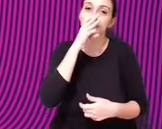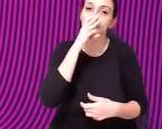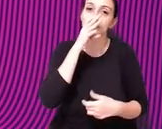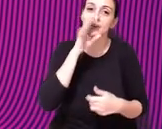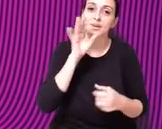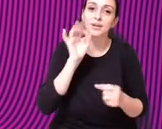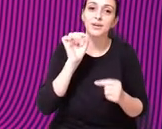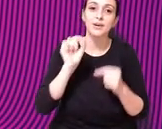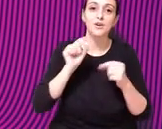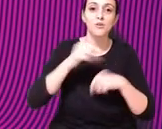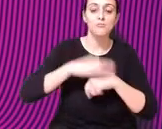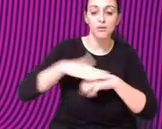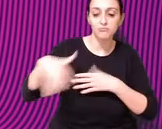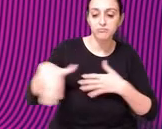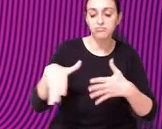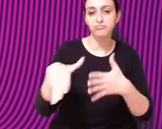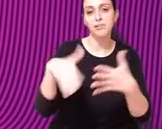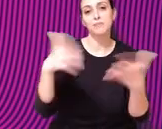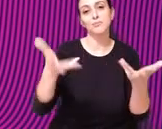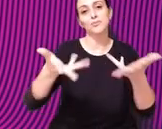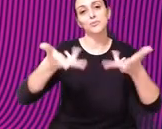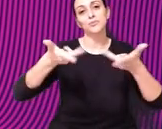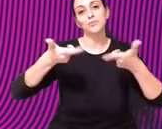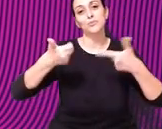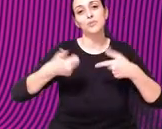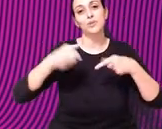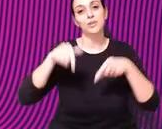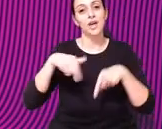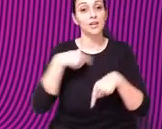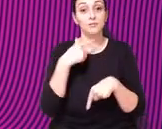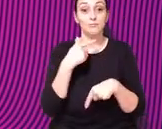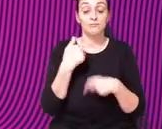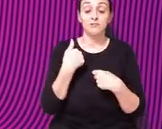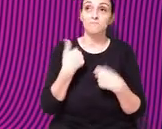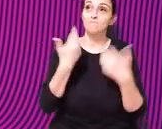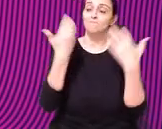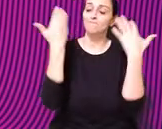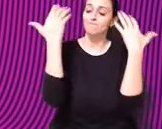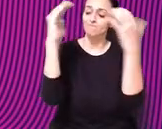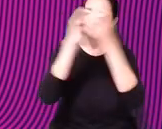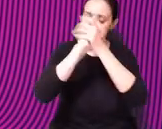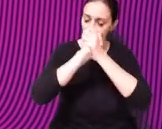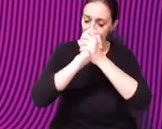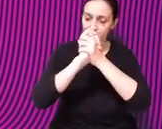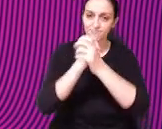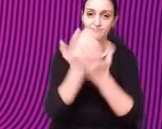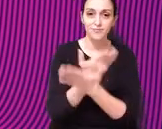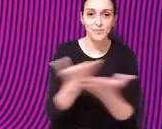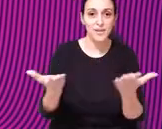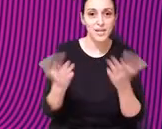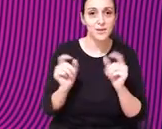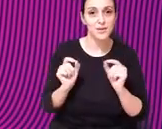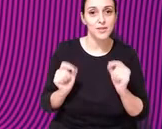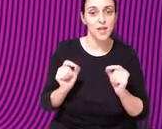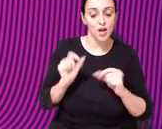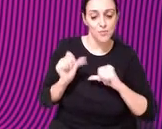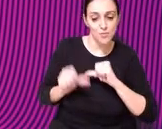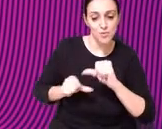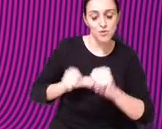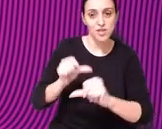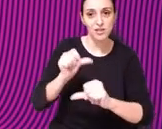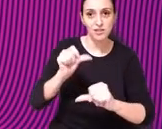uma condução excepcional e não posso deixar de dar parabéns pela mudança de